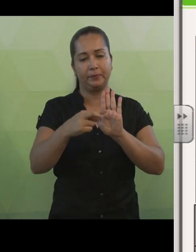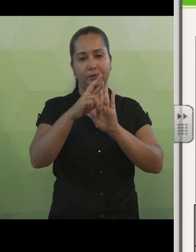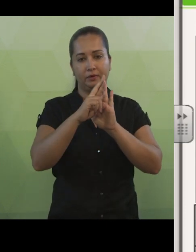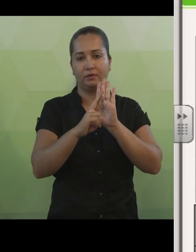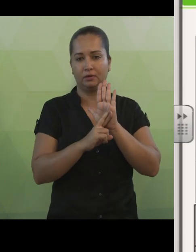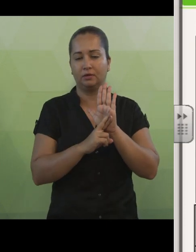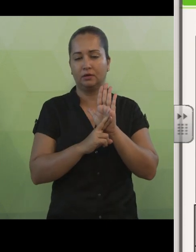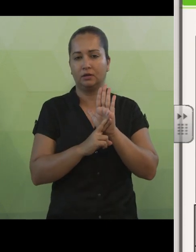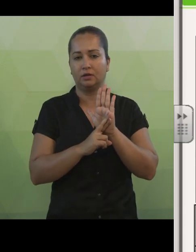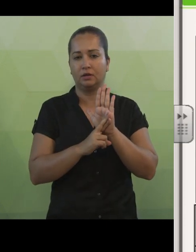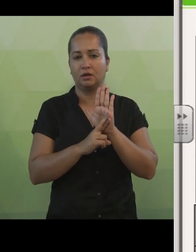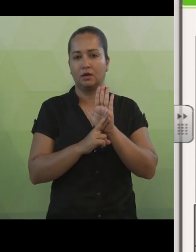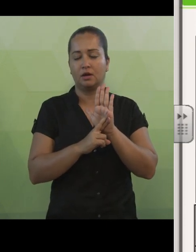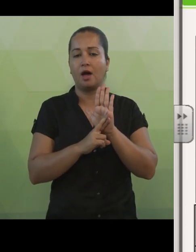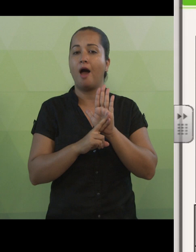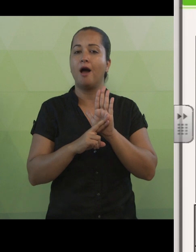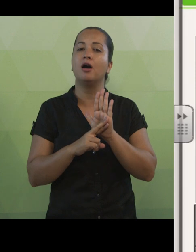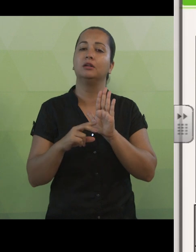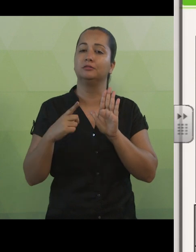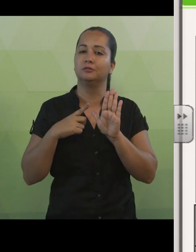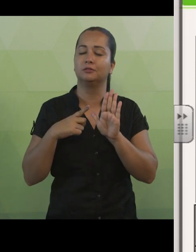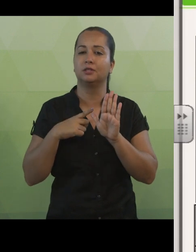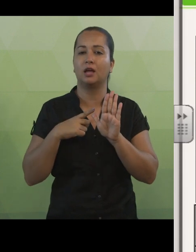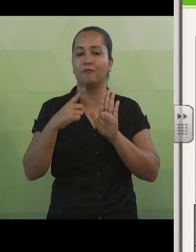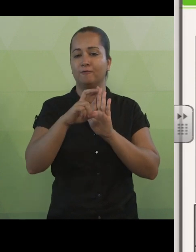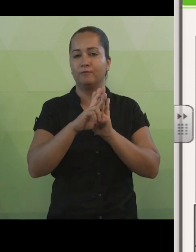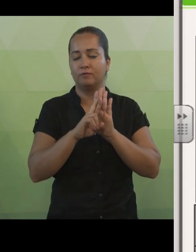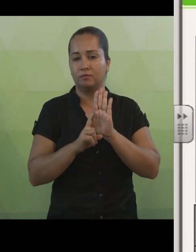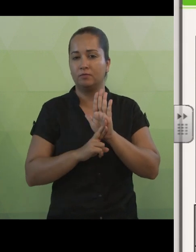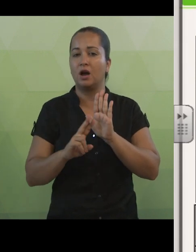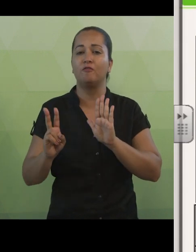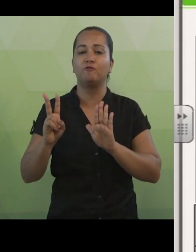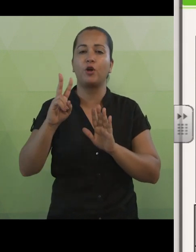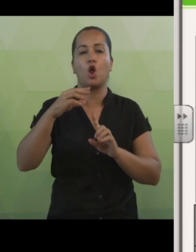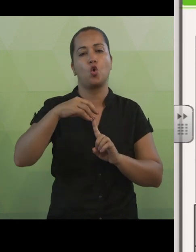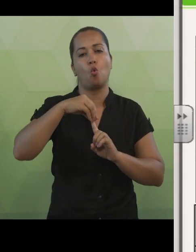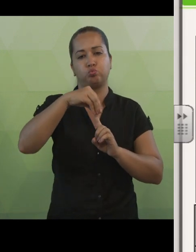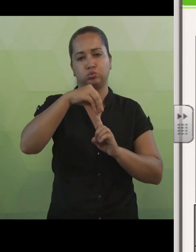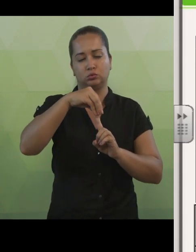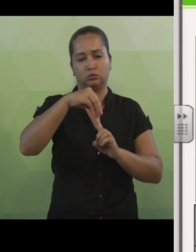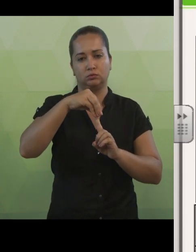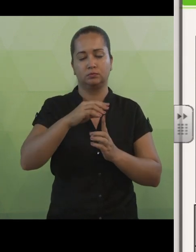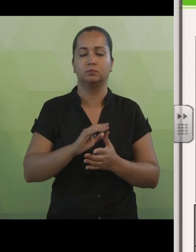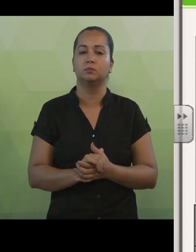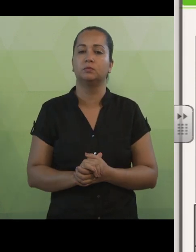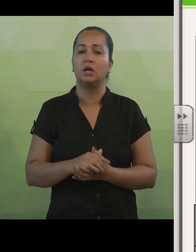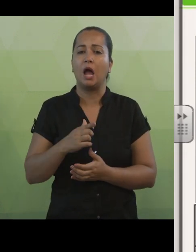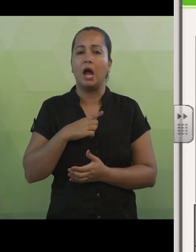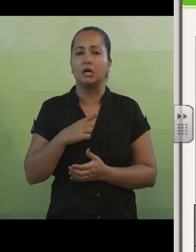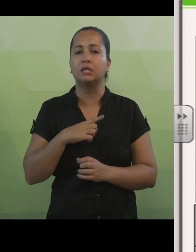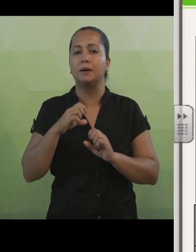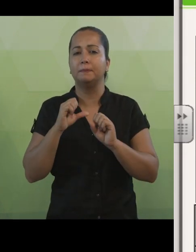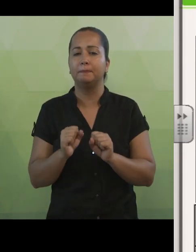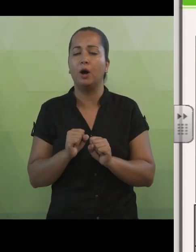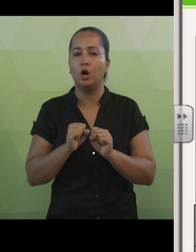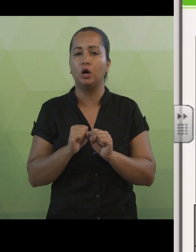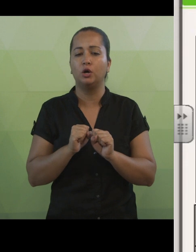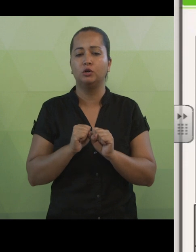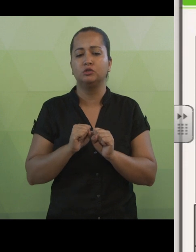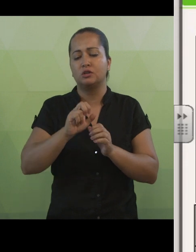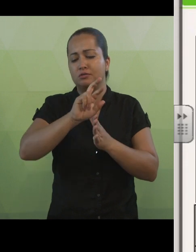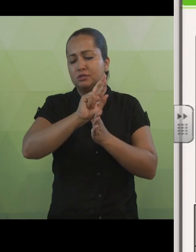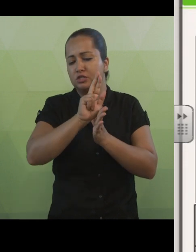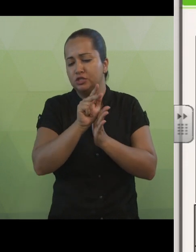uma tabela que também devem possuir valores únicos. Diferentemente da primary key, nós podemos colocar várias restrições unique